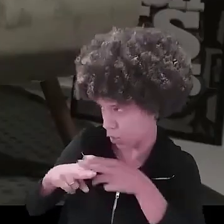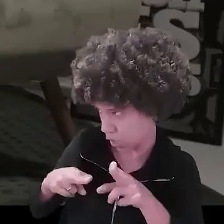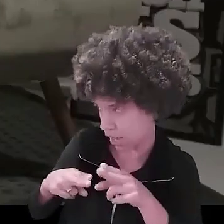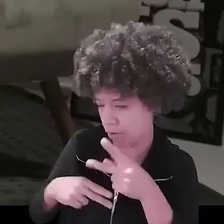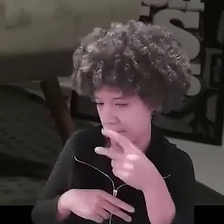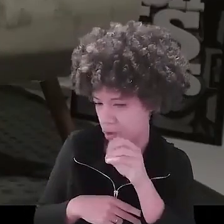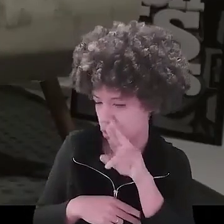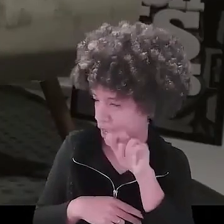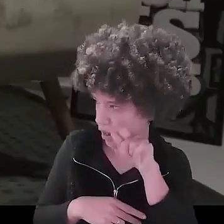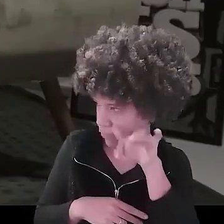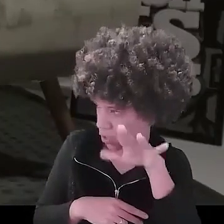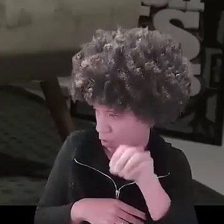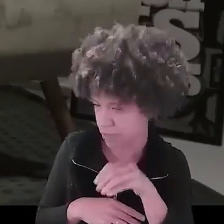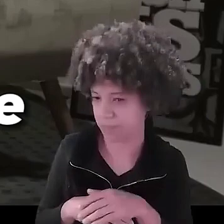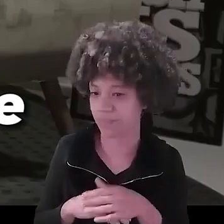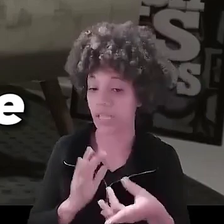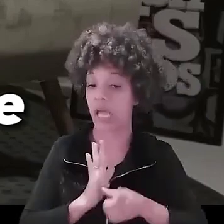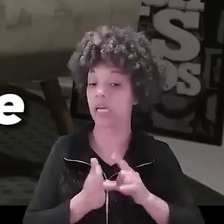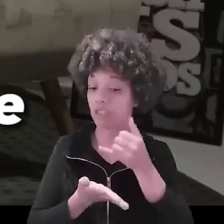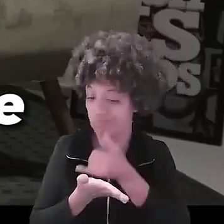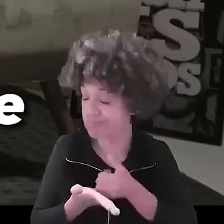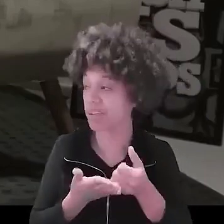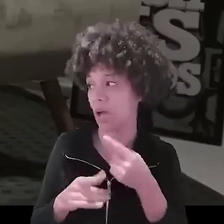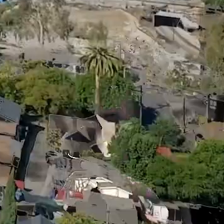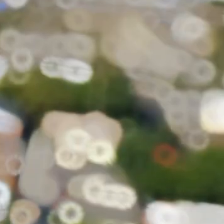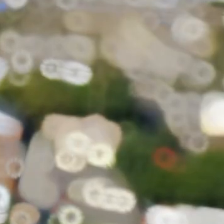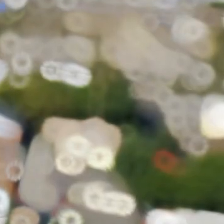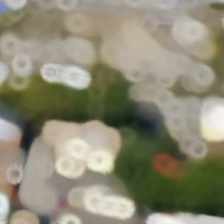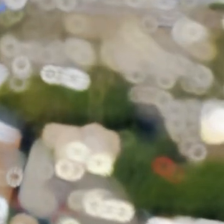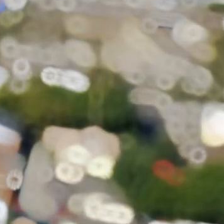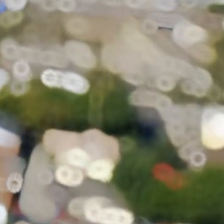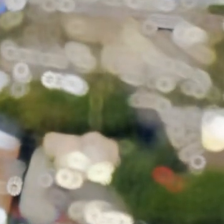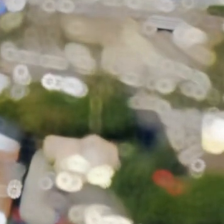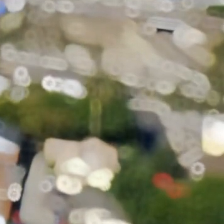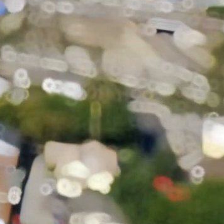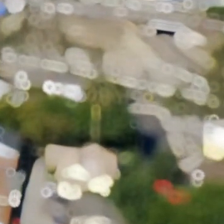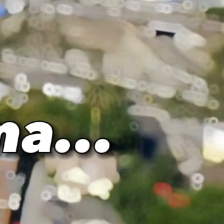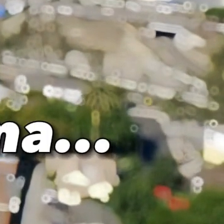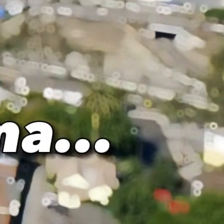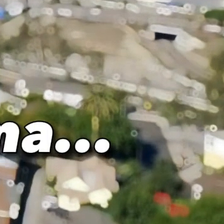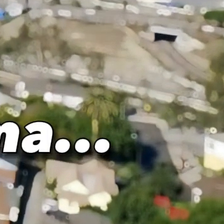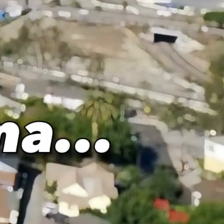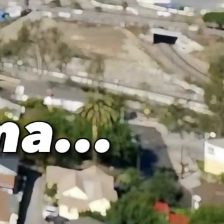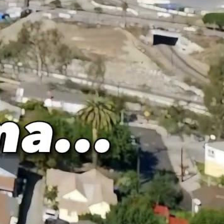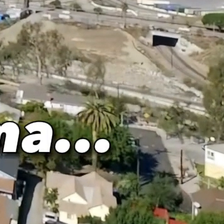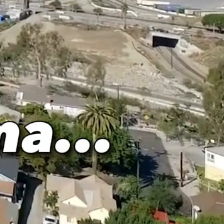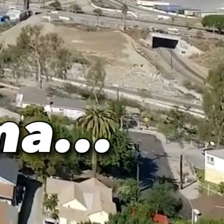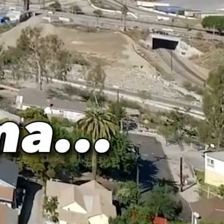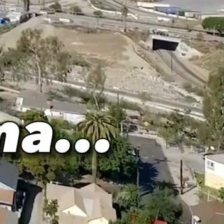pornografia. É, eu ia antes falar de pornografia, eu ia falar de droga, porque assim, eu estive em Los Angeles recentemente e, cara,